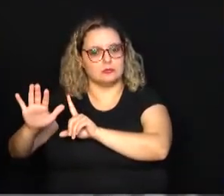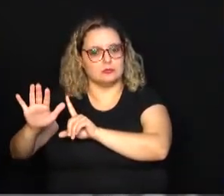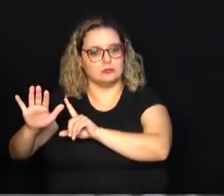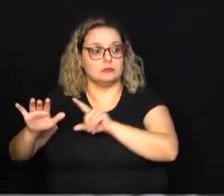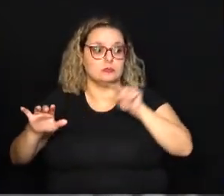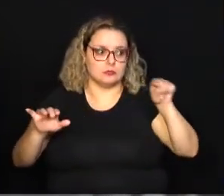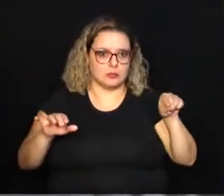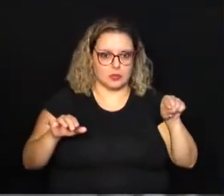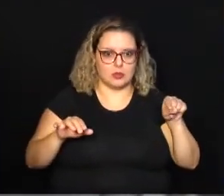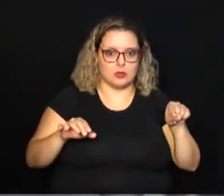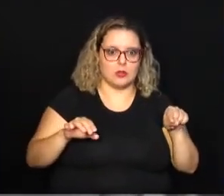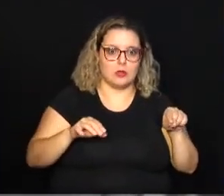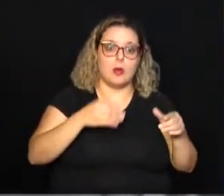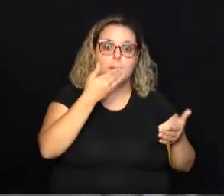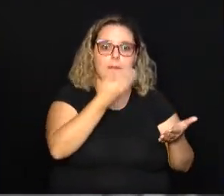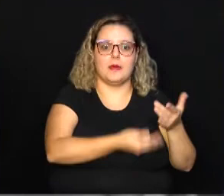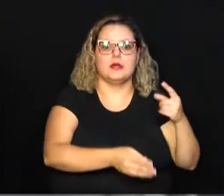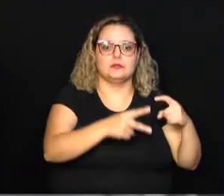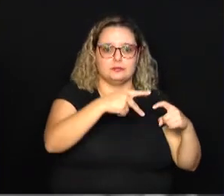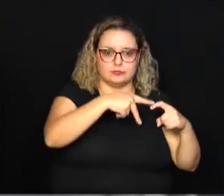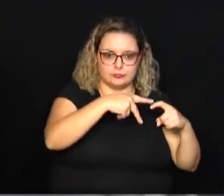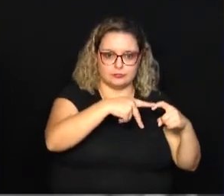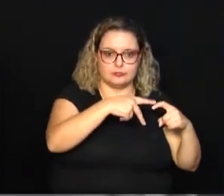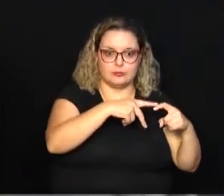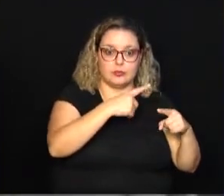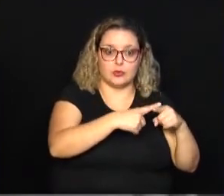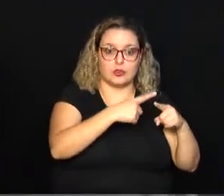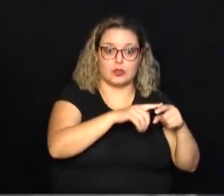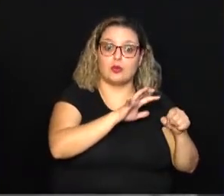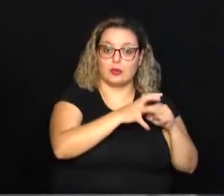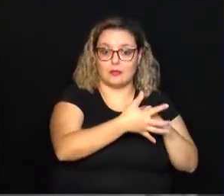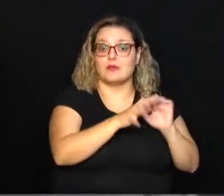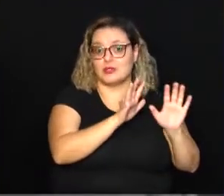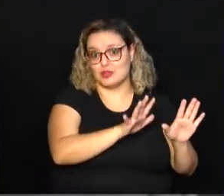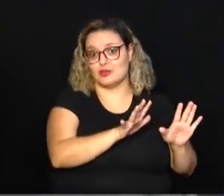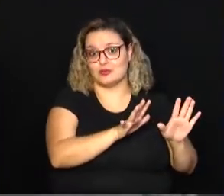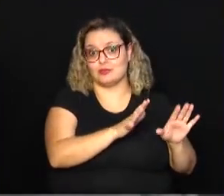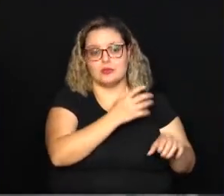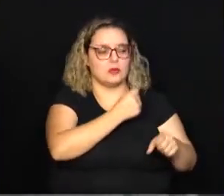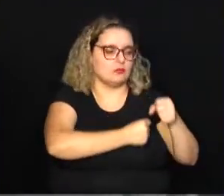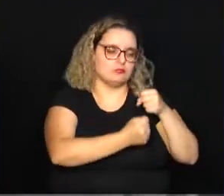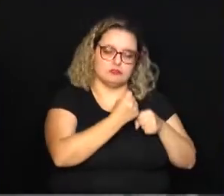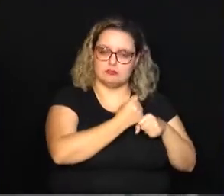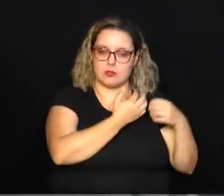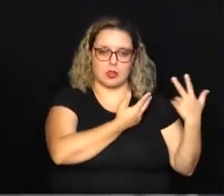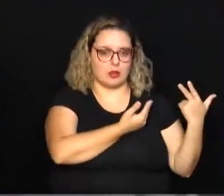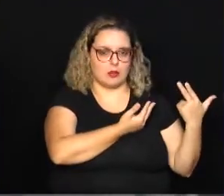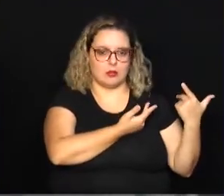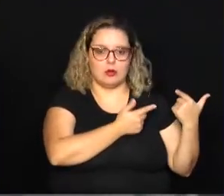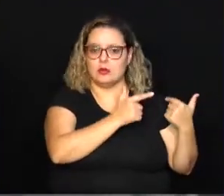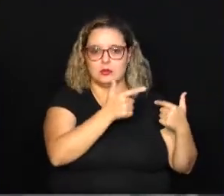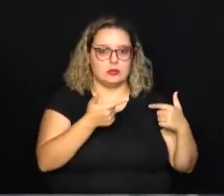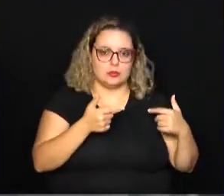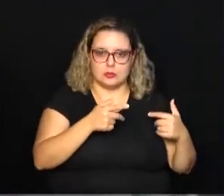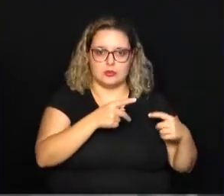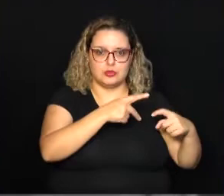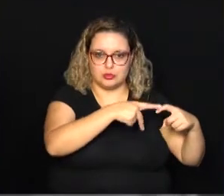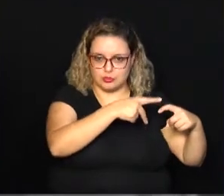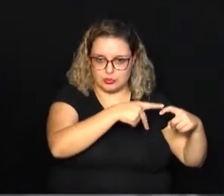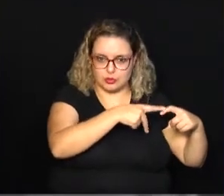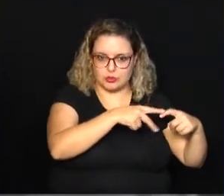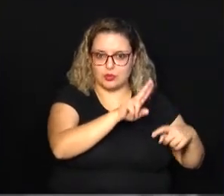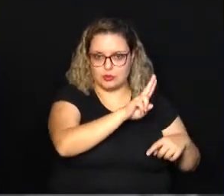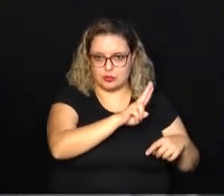pediátrica porque nós estamos com UTI adulta Covid. Por quê? Pelo mesmo motivo do ano passado. Como não tinha doente pediátrico, nós utilizamos a área para o